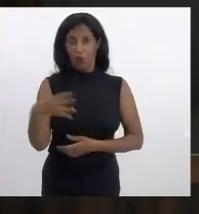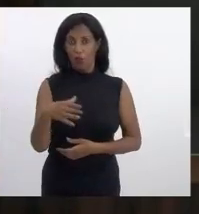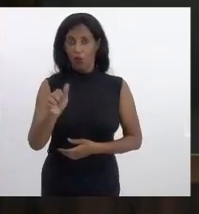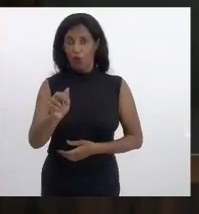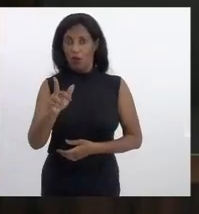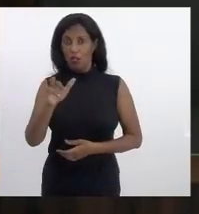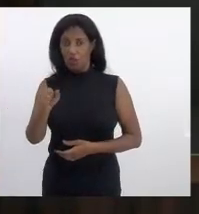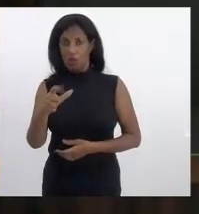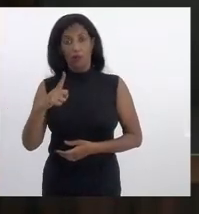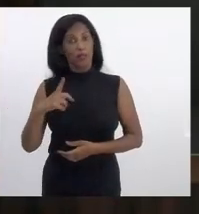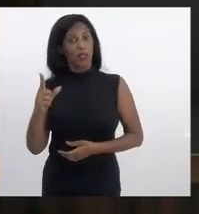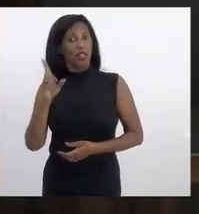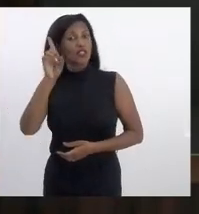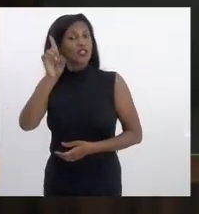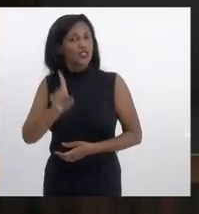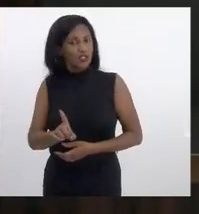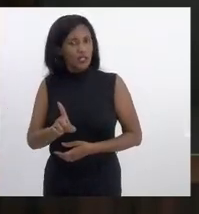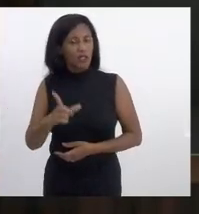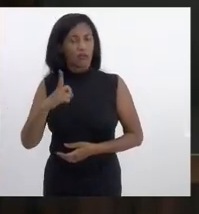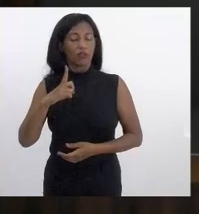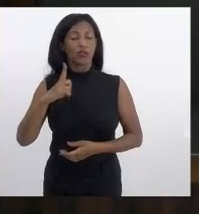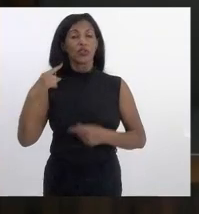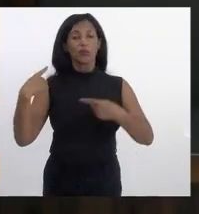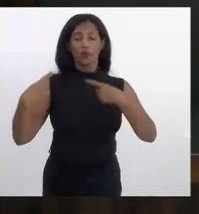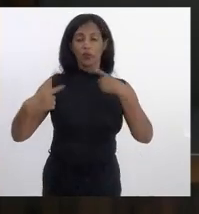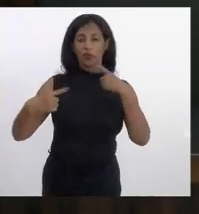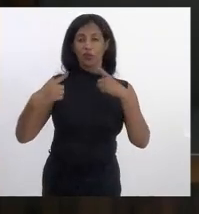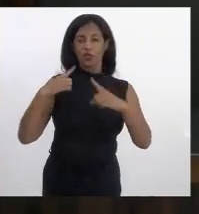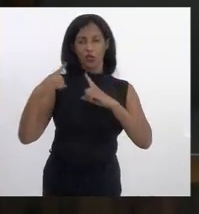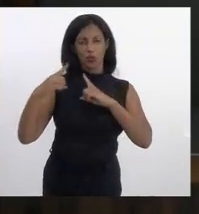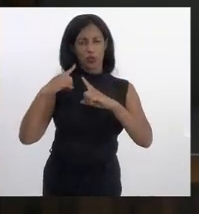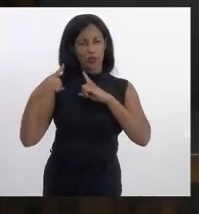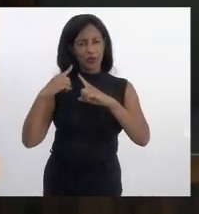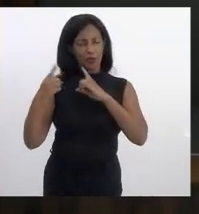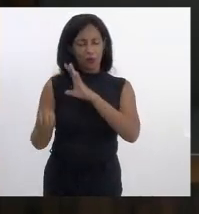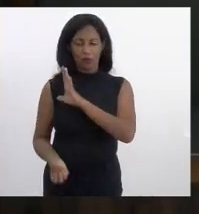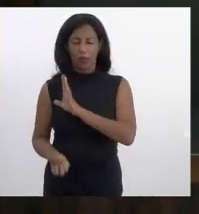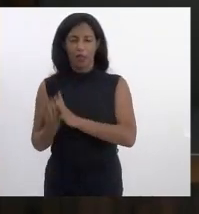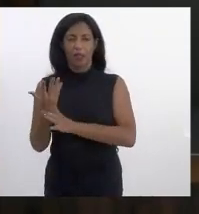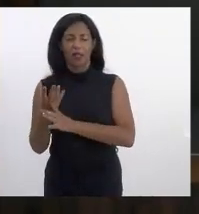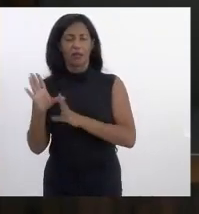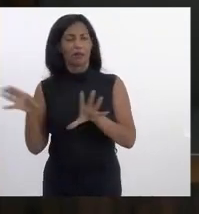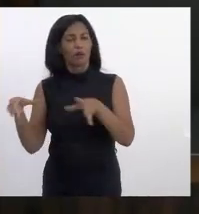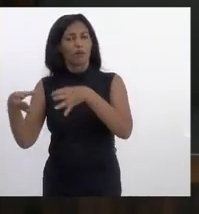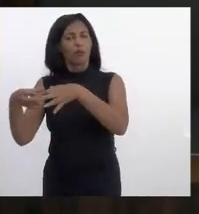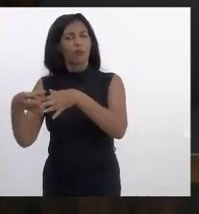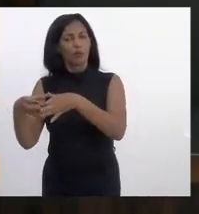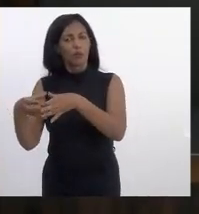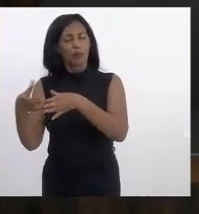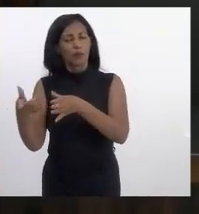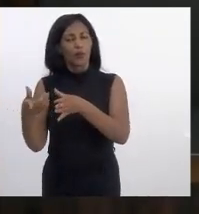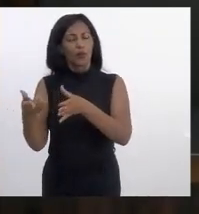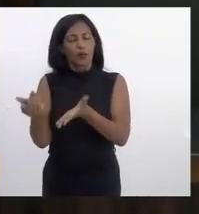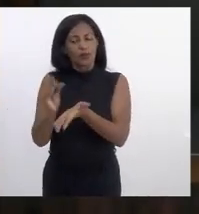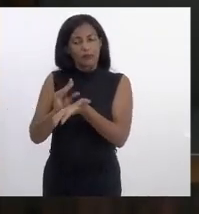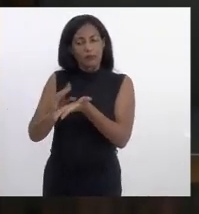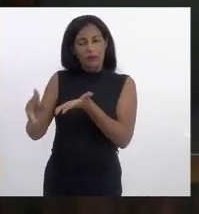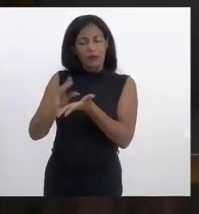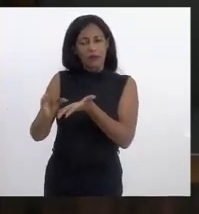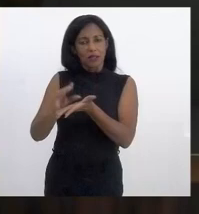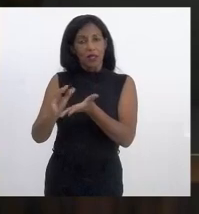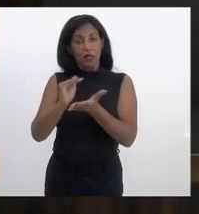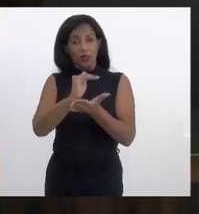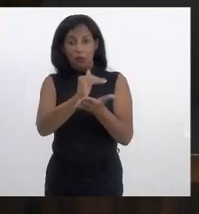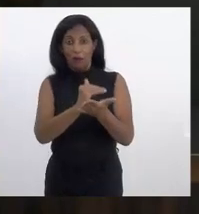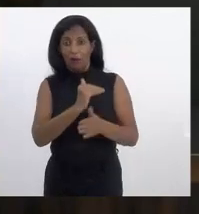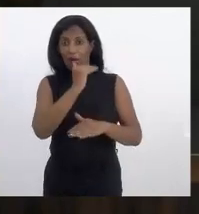então havia uma discussão sobre a criação por conta desta grande uma super